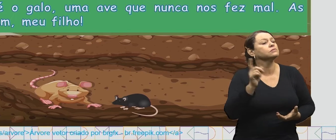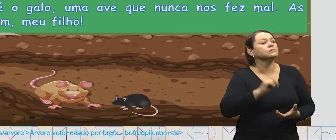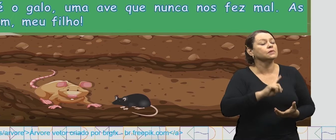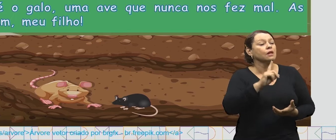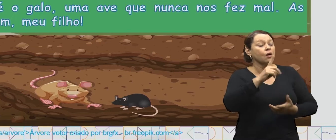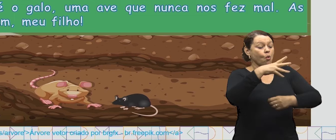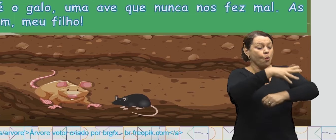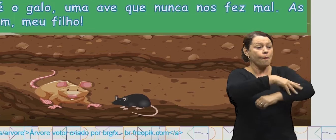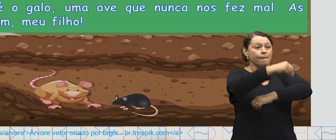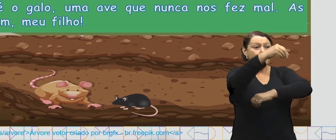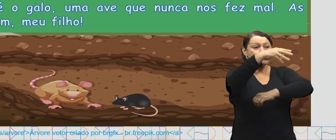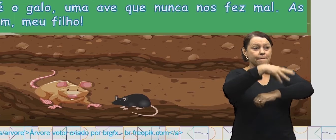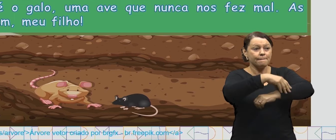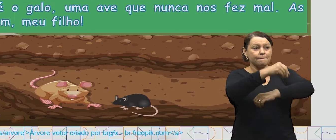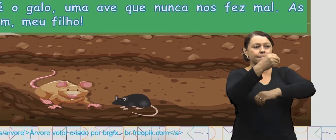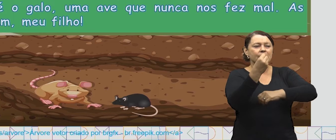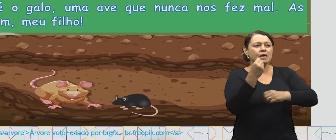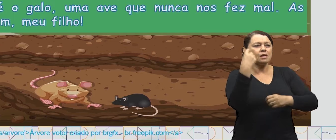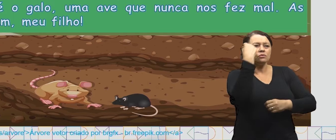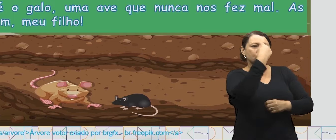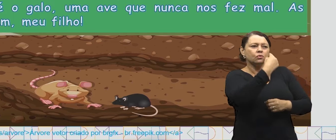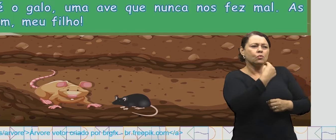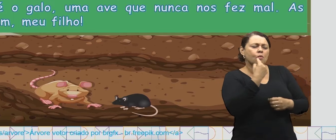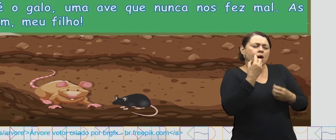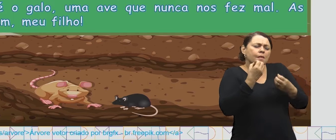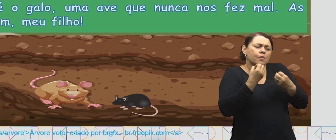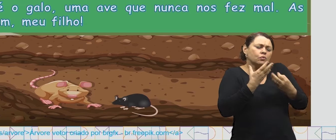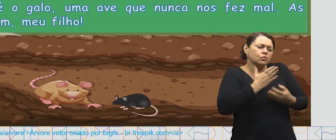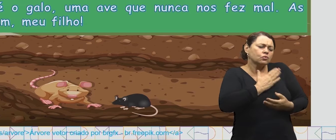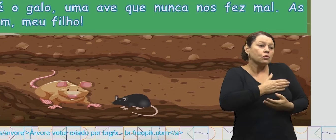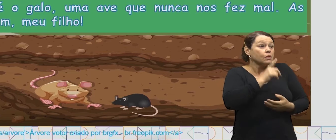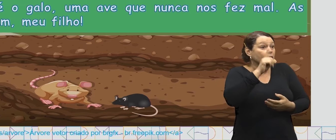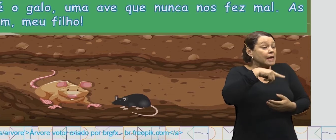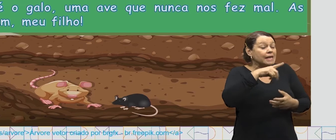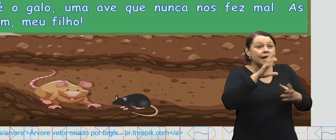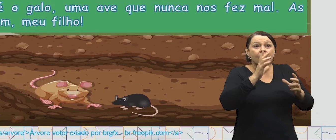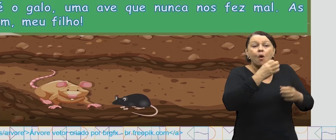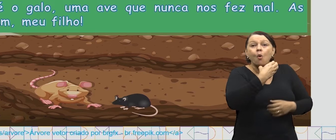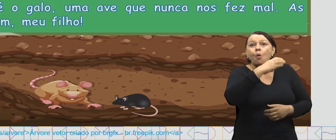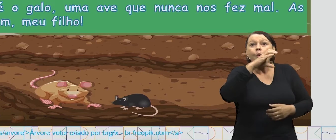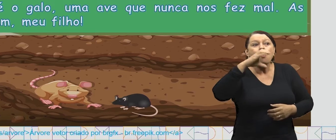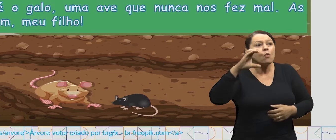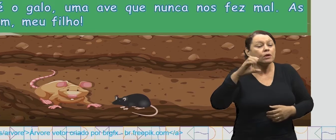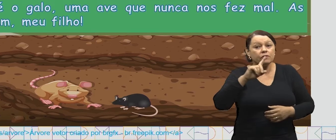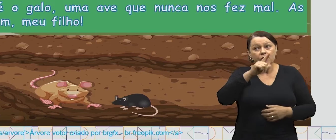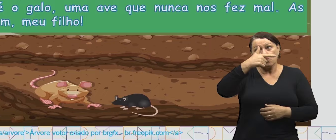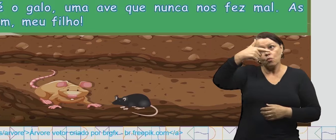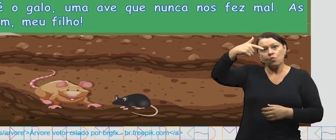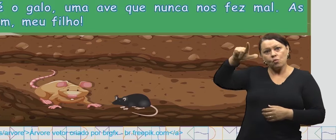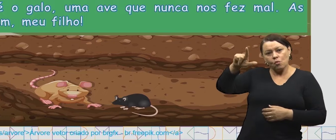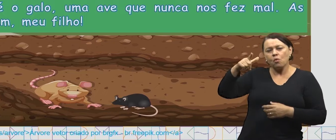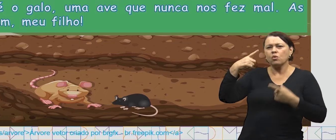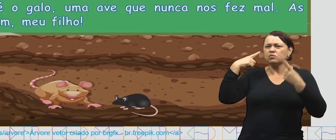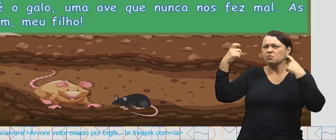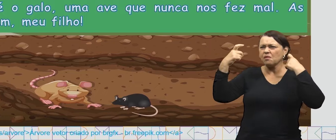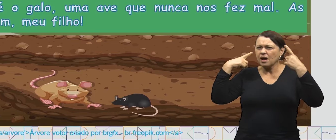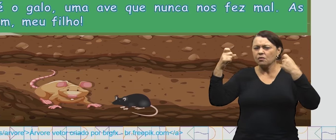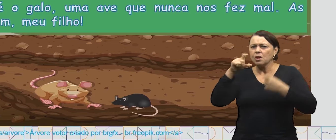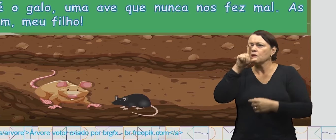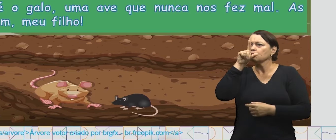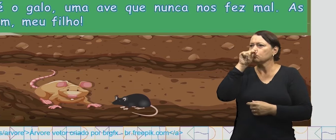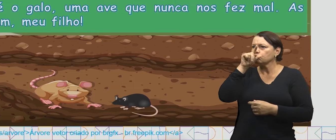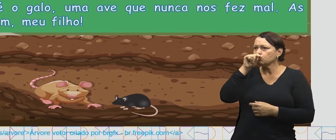O bicho de pelo macio e ar bondoso é que é o terrível animal. O outro, barulhento